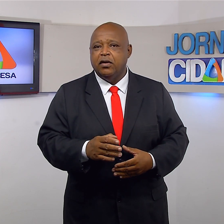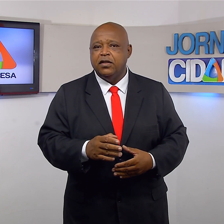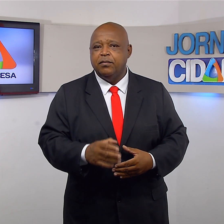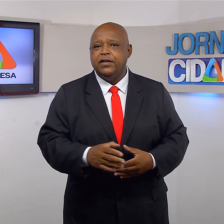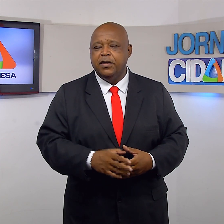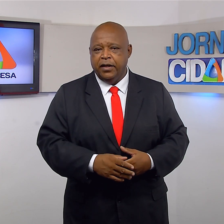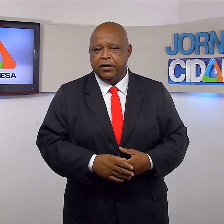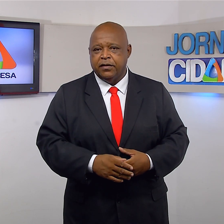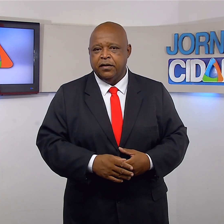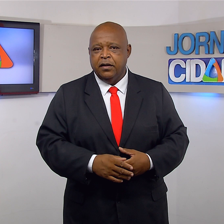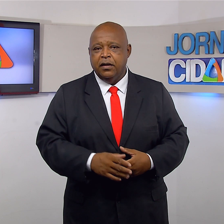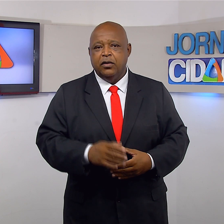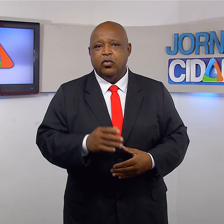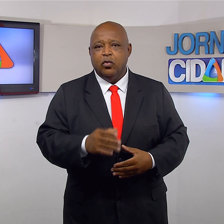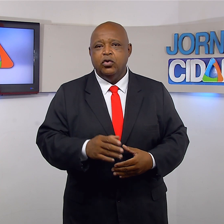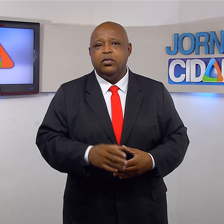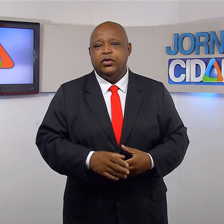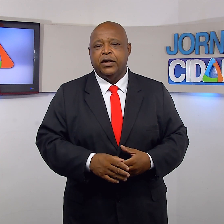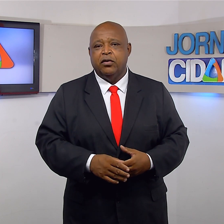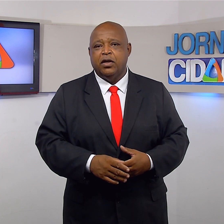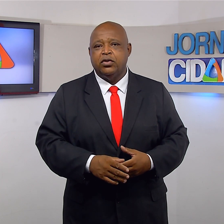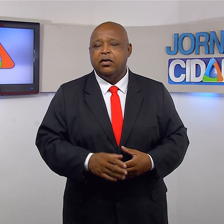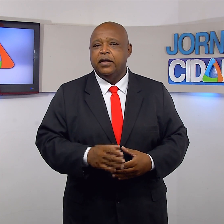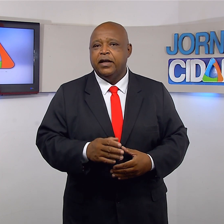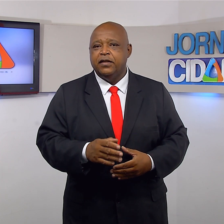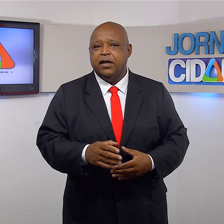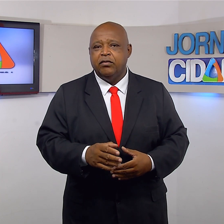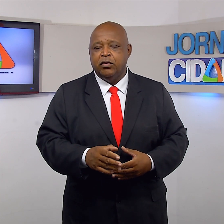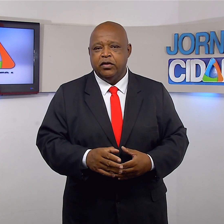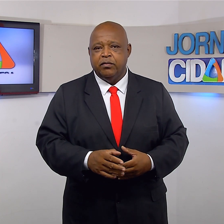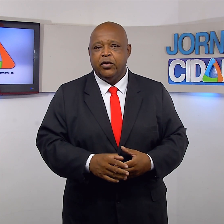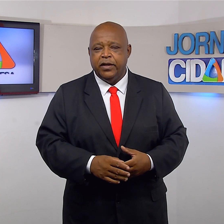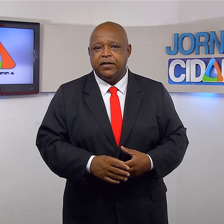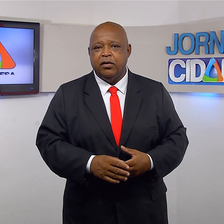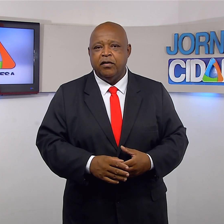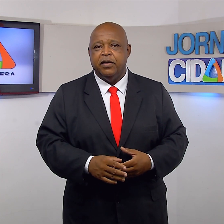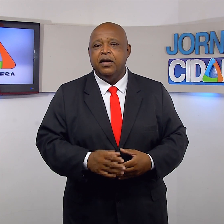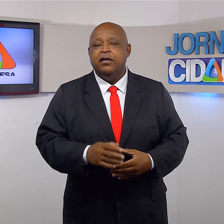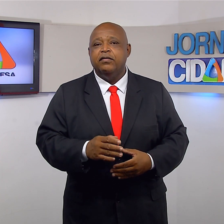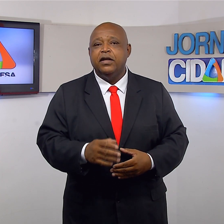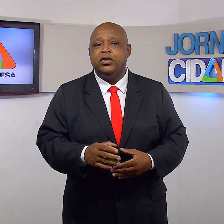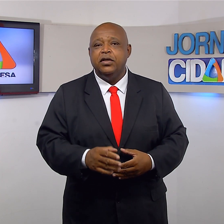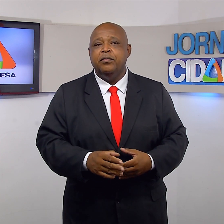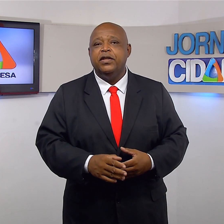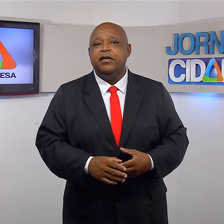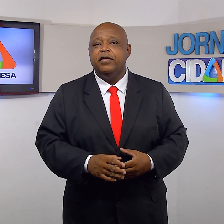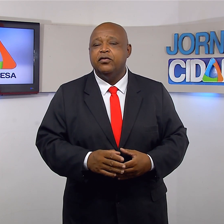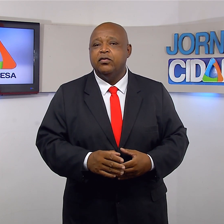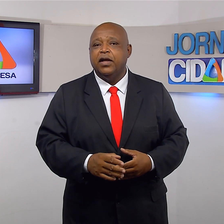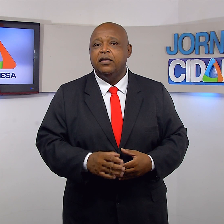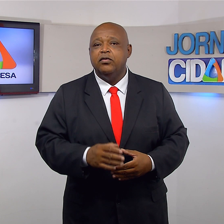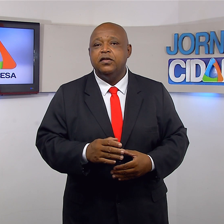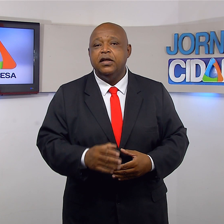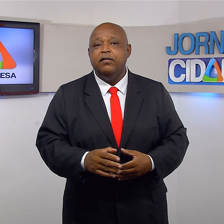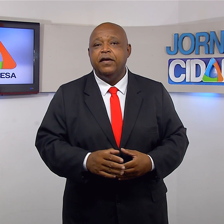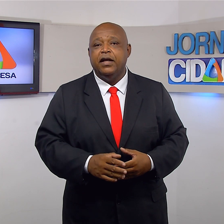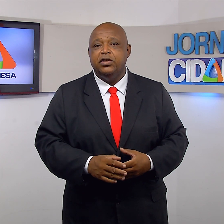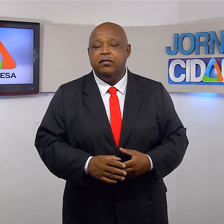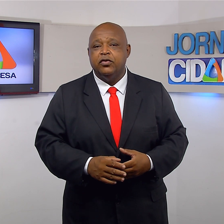nas escolas brasileiras. No último diagnóstico, realizado em 2019, Varginha obteve